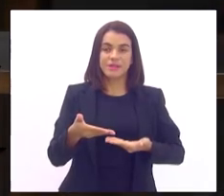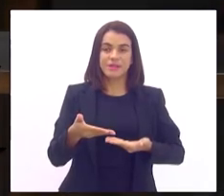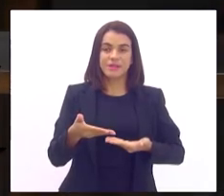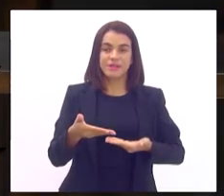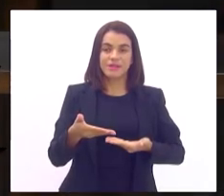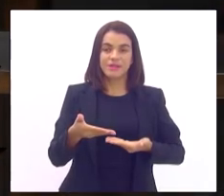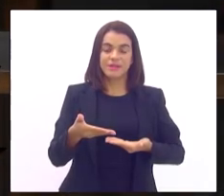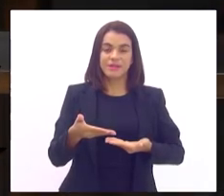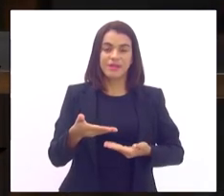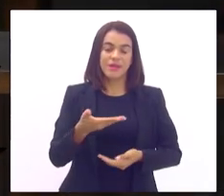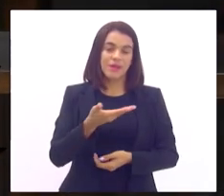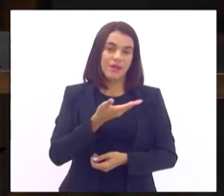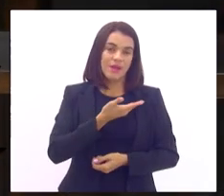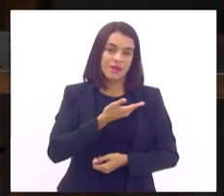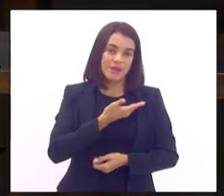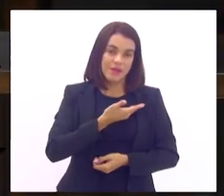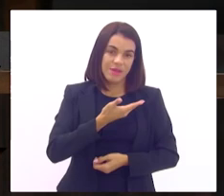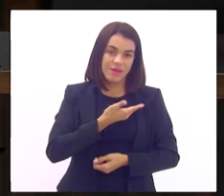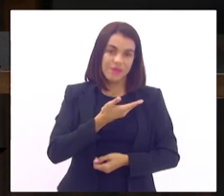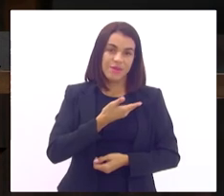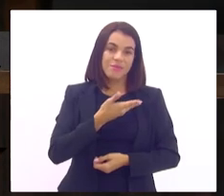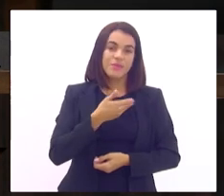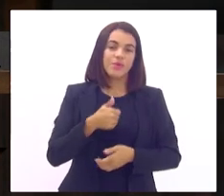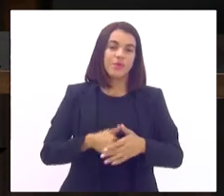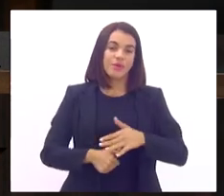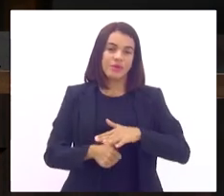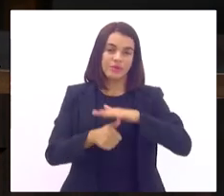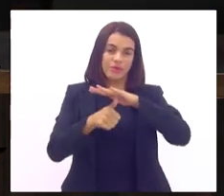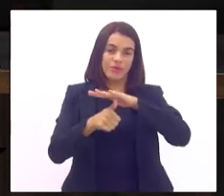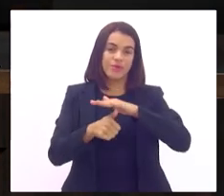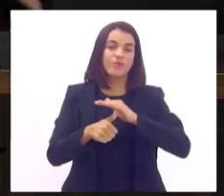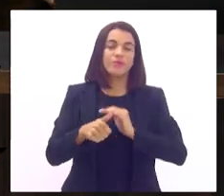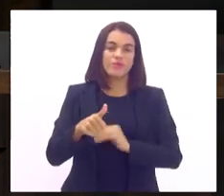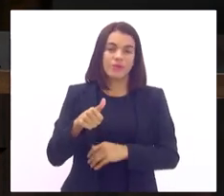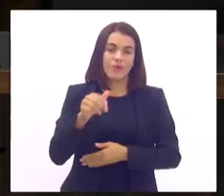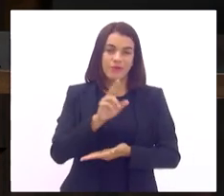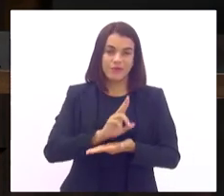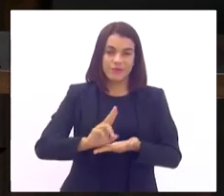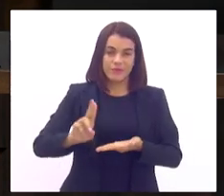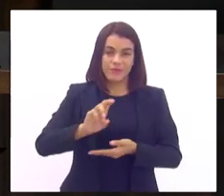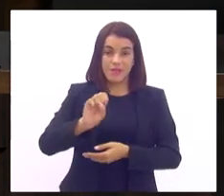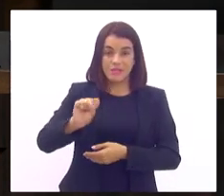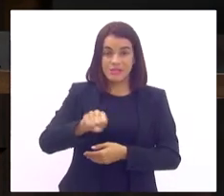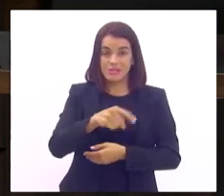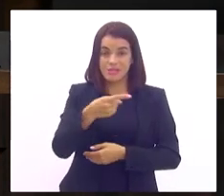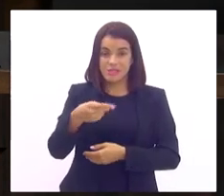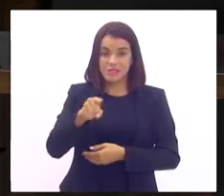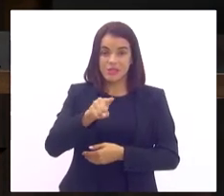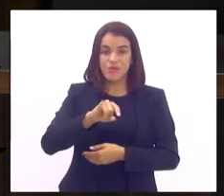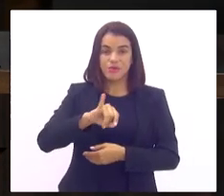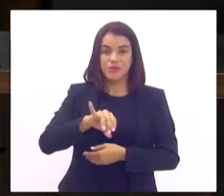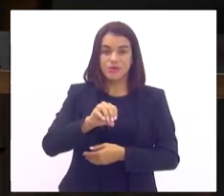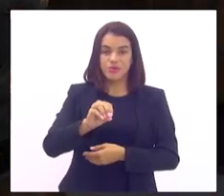o meu querido amigo, reitor da Universidade São José, professor Charbel Zaibe.